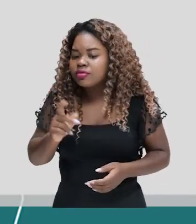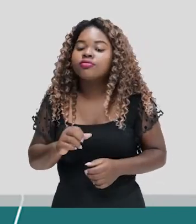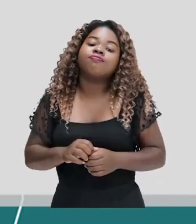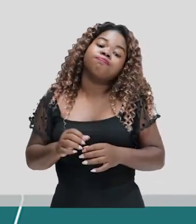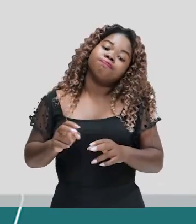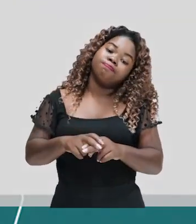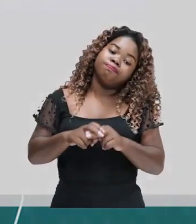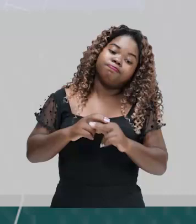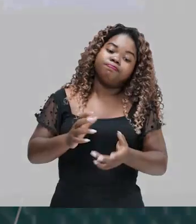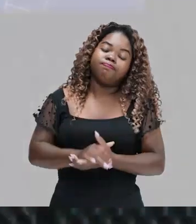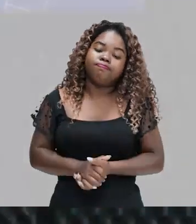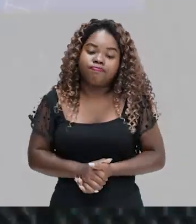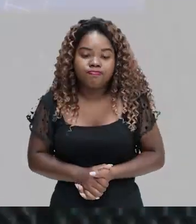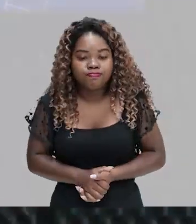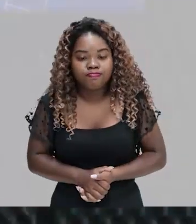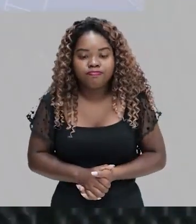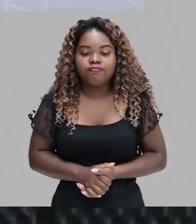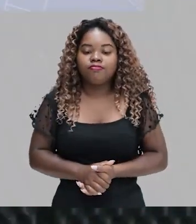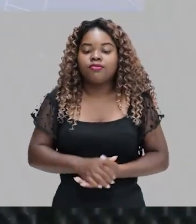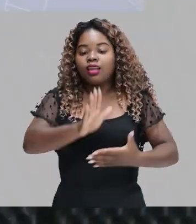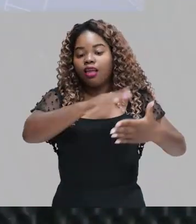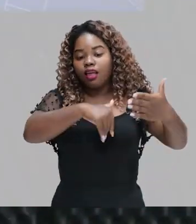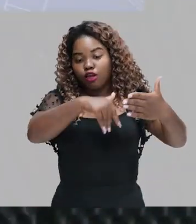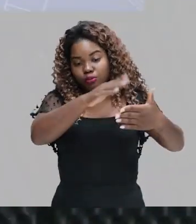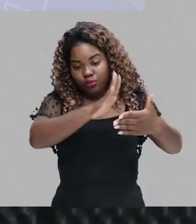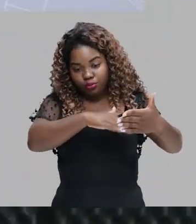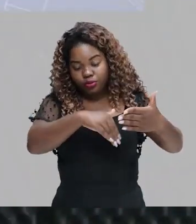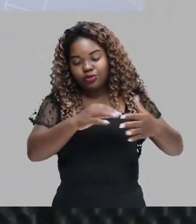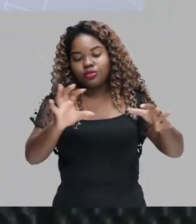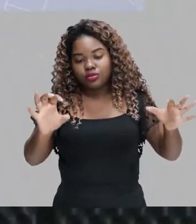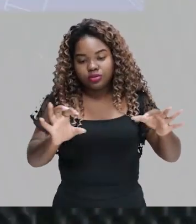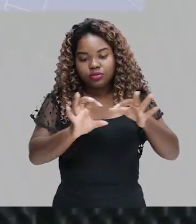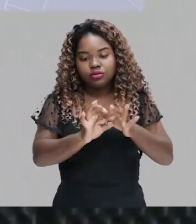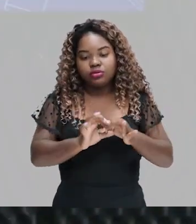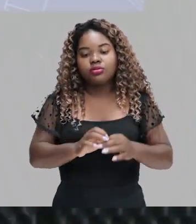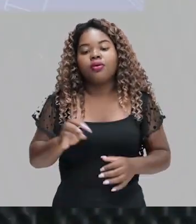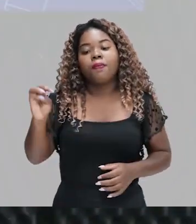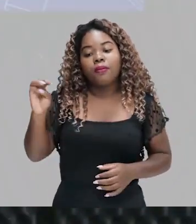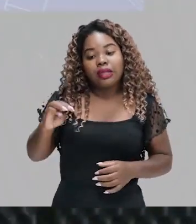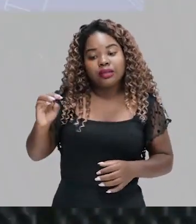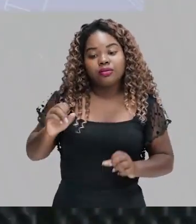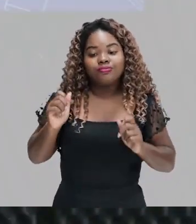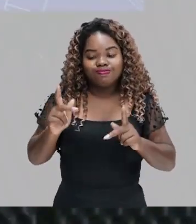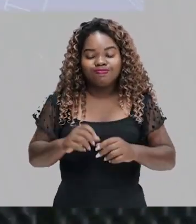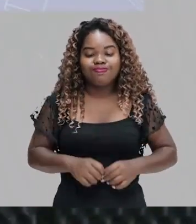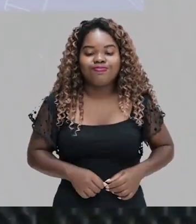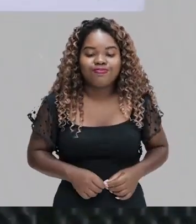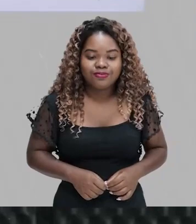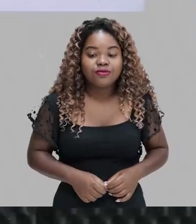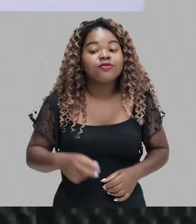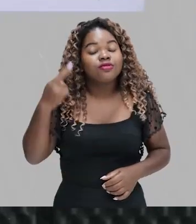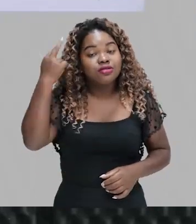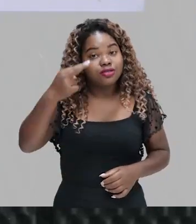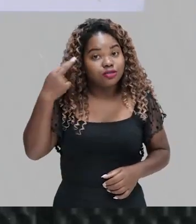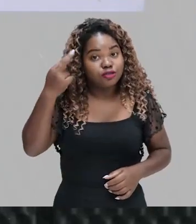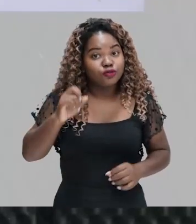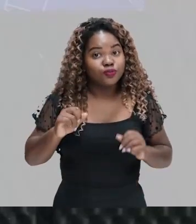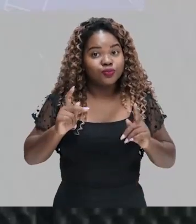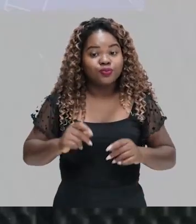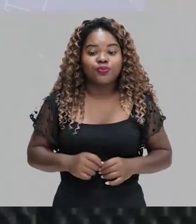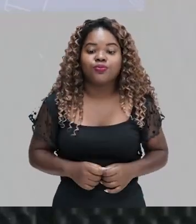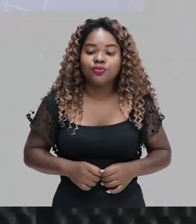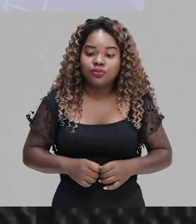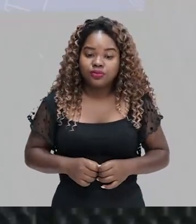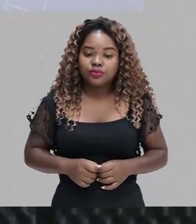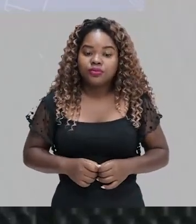é. Na Renascença, a pintura ela está ligada diretamente à matemática. Eu vou deixar vocês pensando sobre isso, né? Eu vou